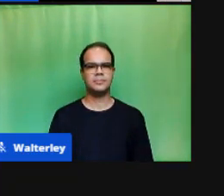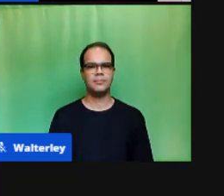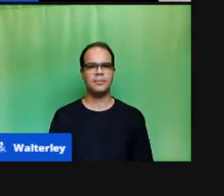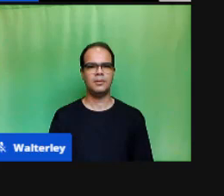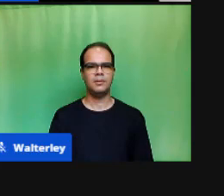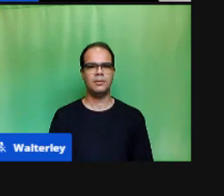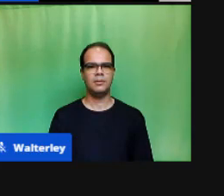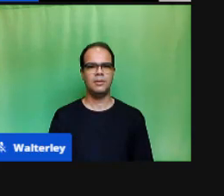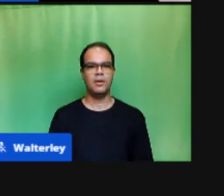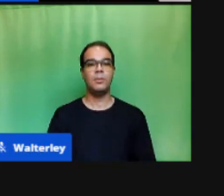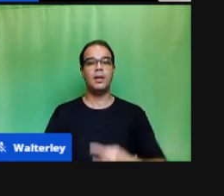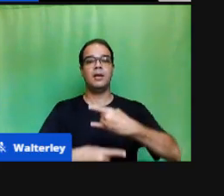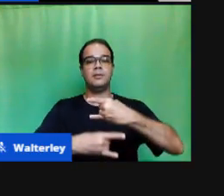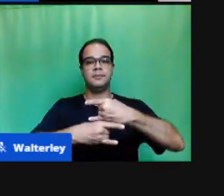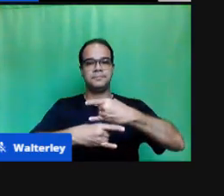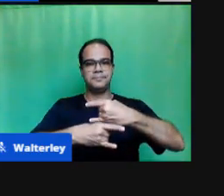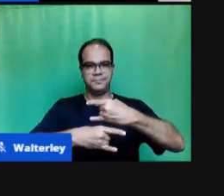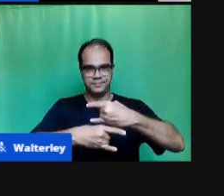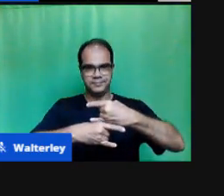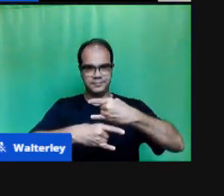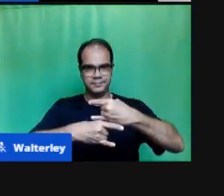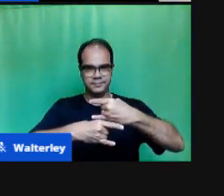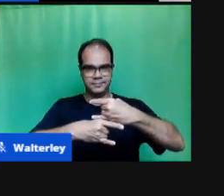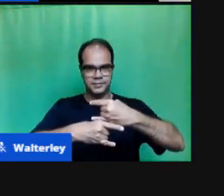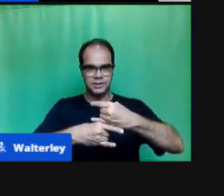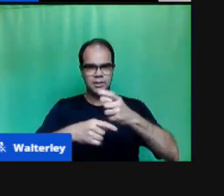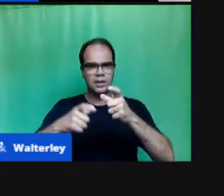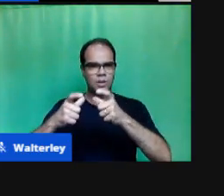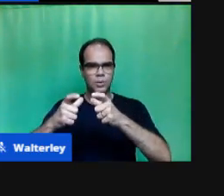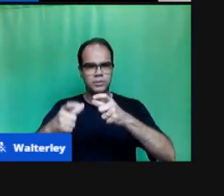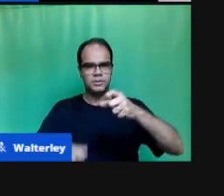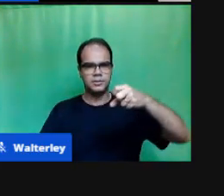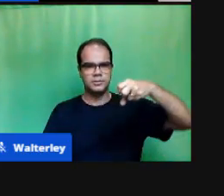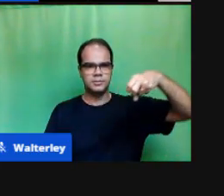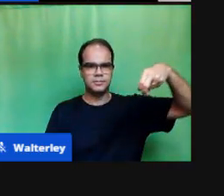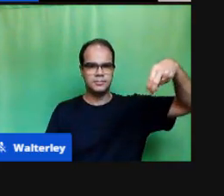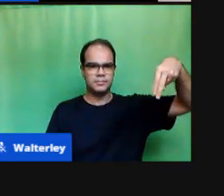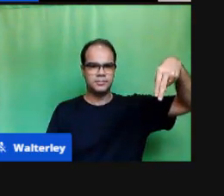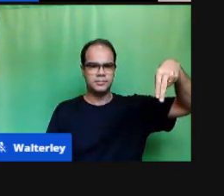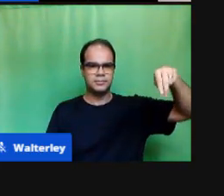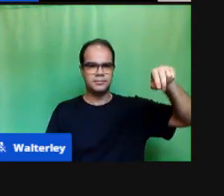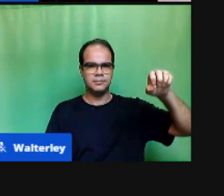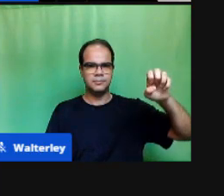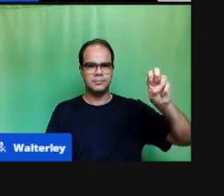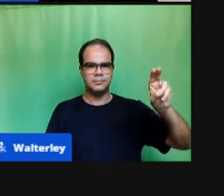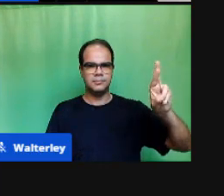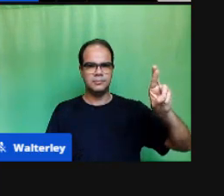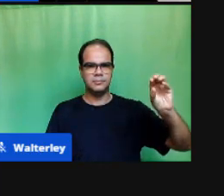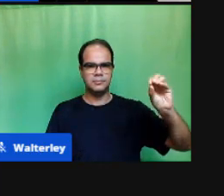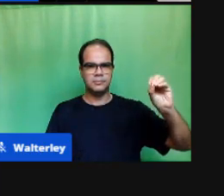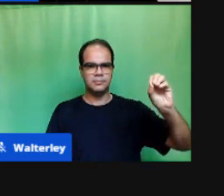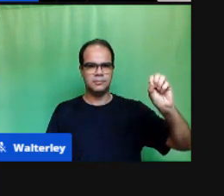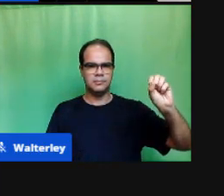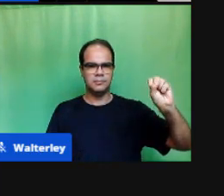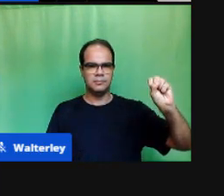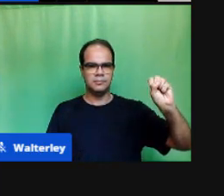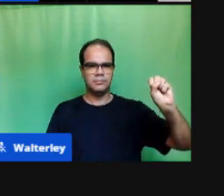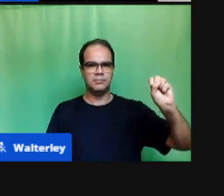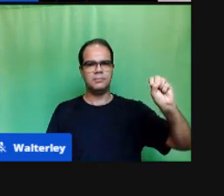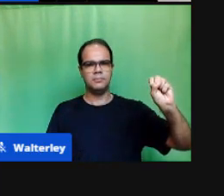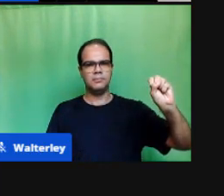live, é da Neurosaber, tá? Chama Estimulando a Alfabetização na Época da